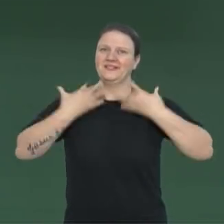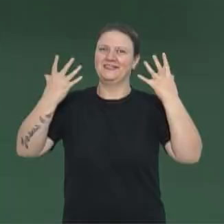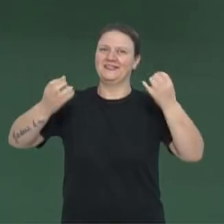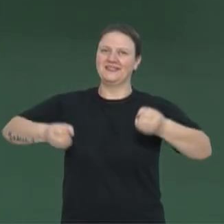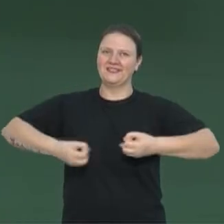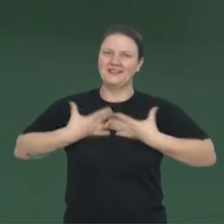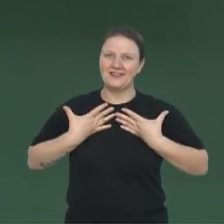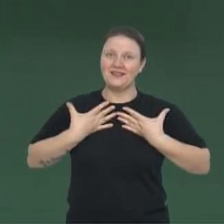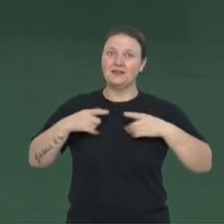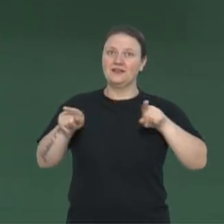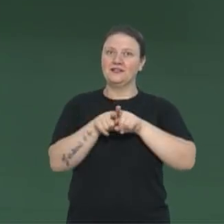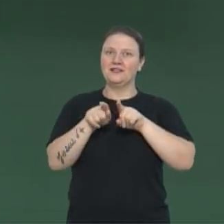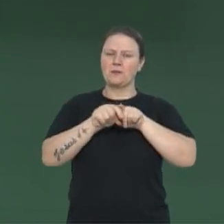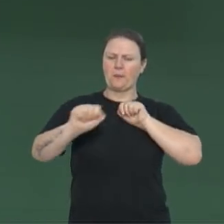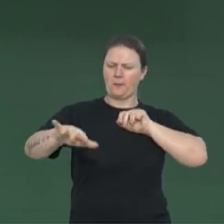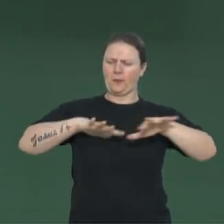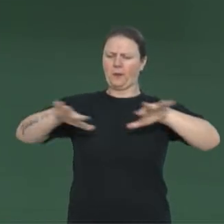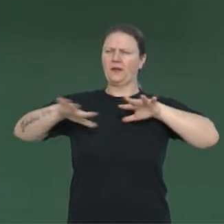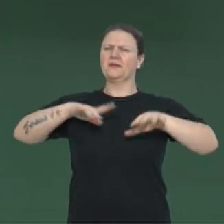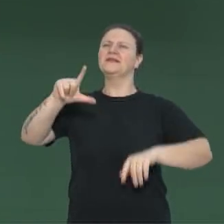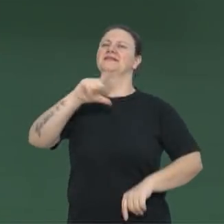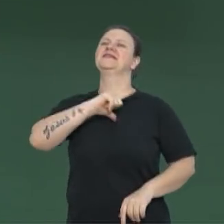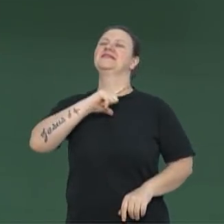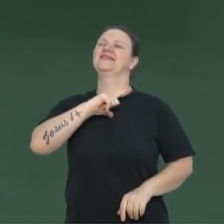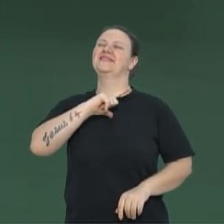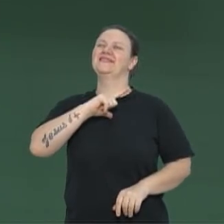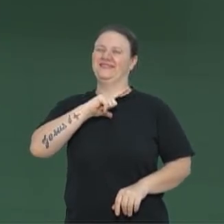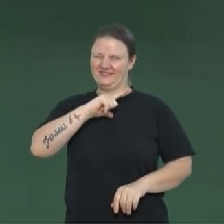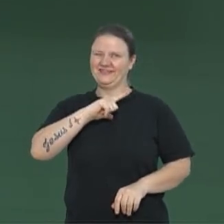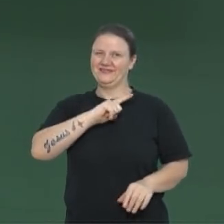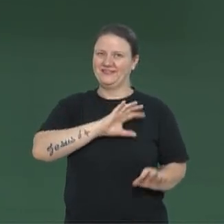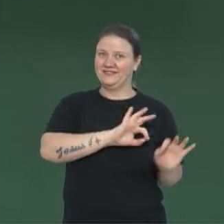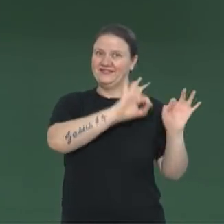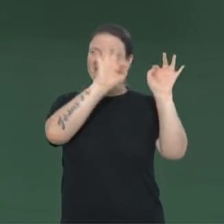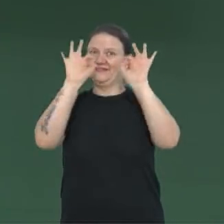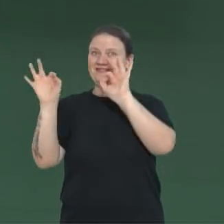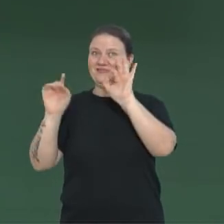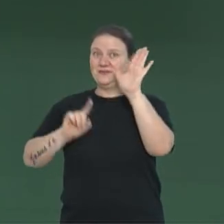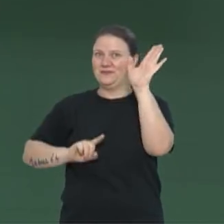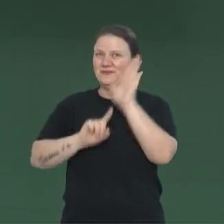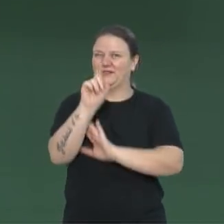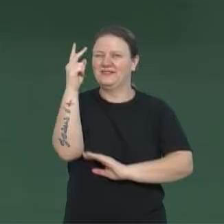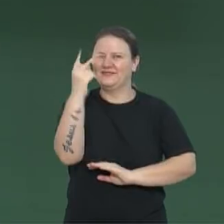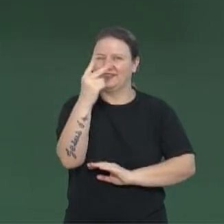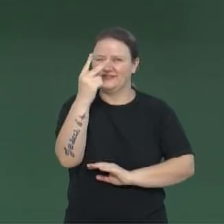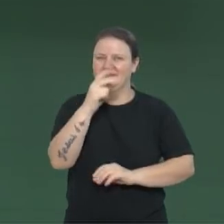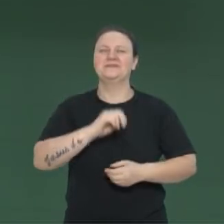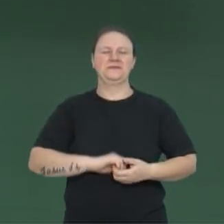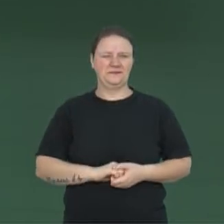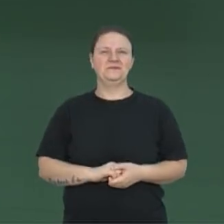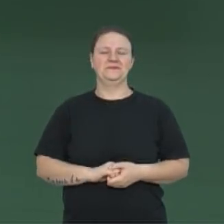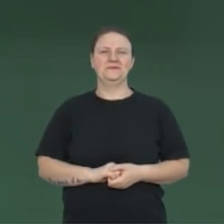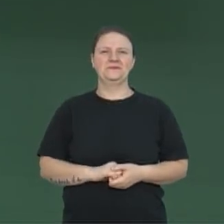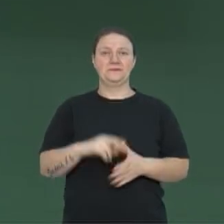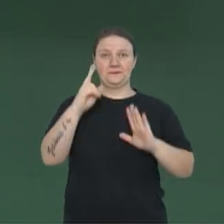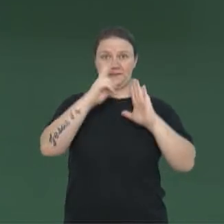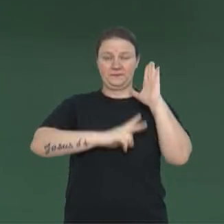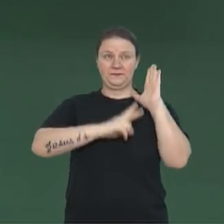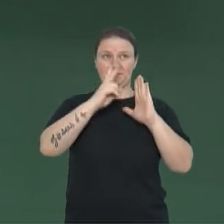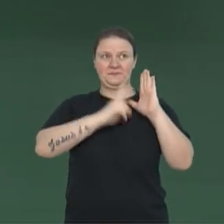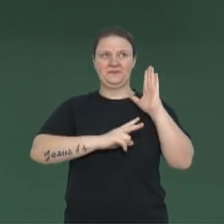expressiva e móvel, beleza? Vamos para mais um segundo quiz? Lê comigo.